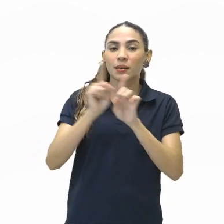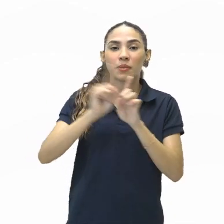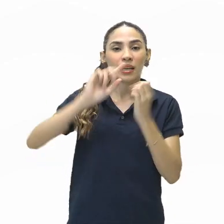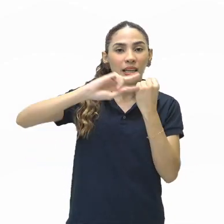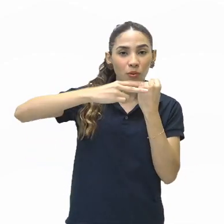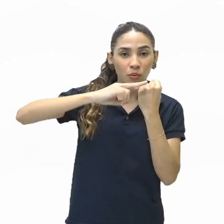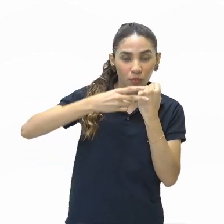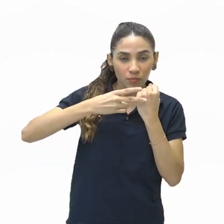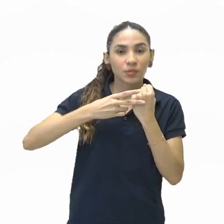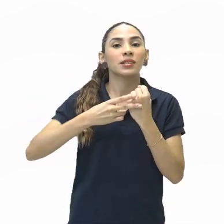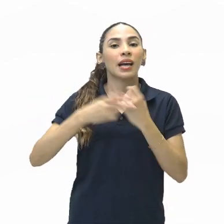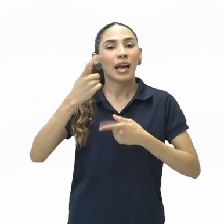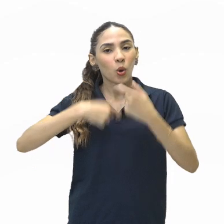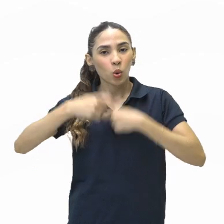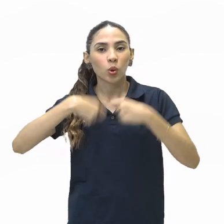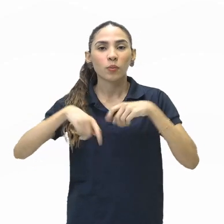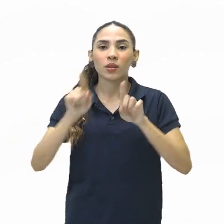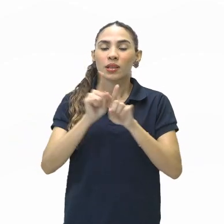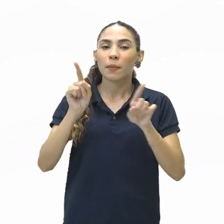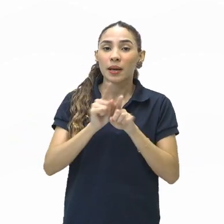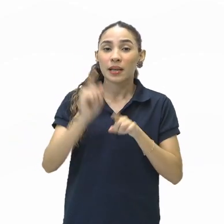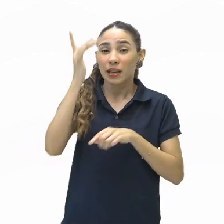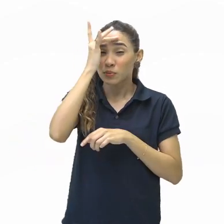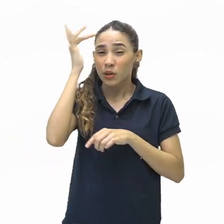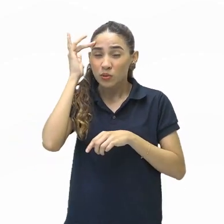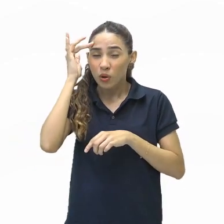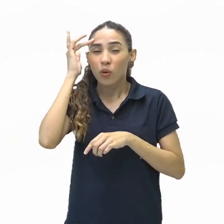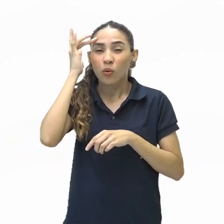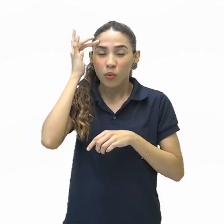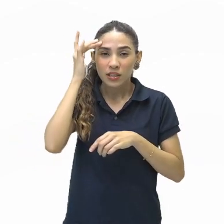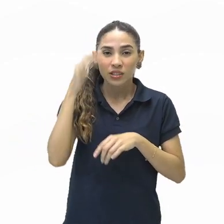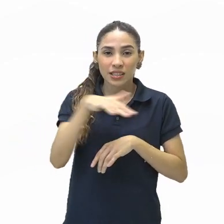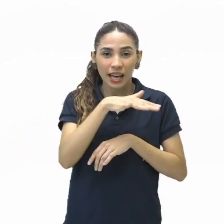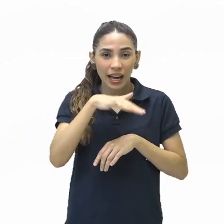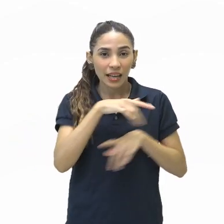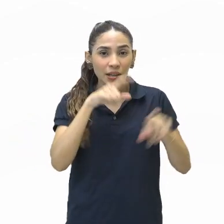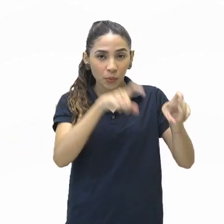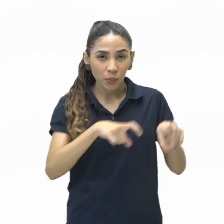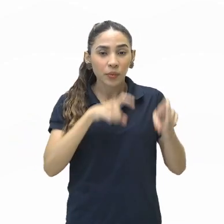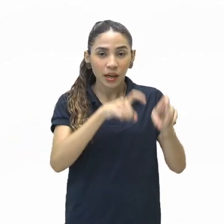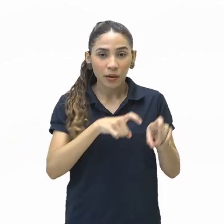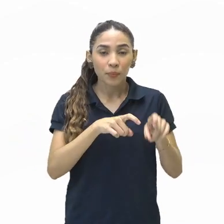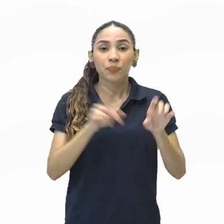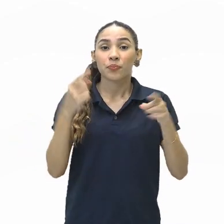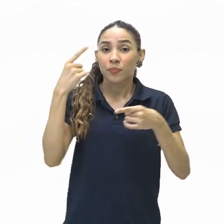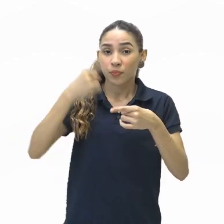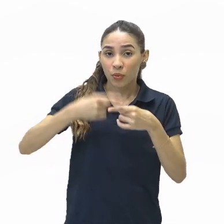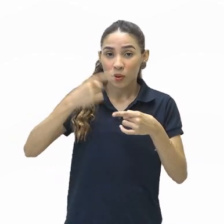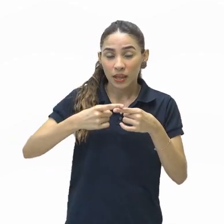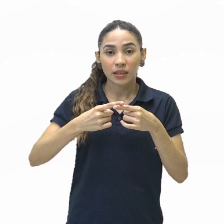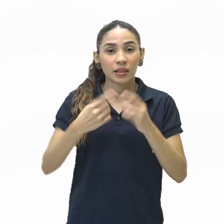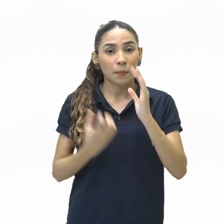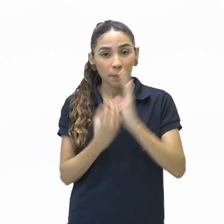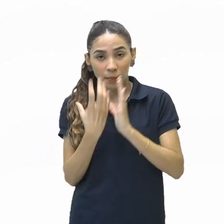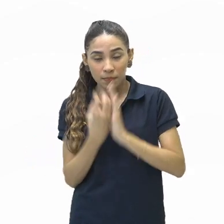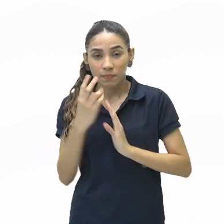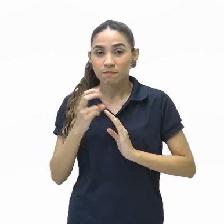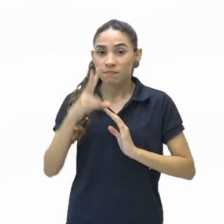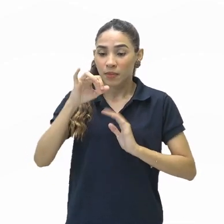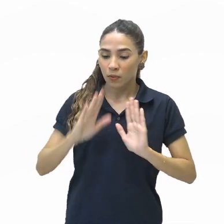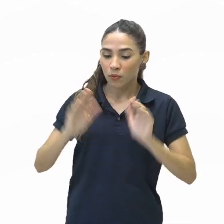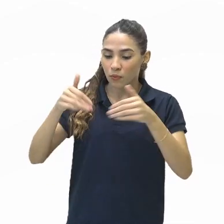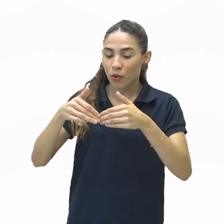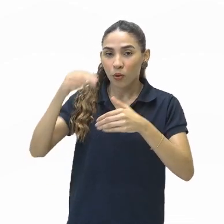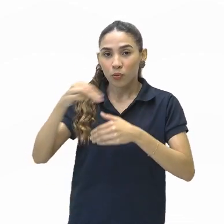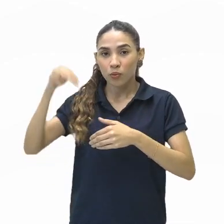prejuízos econômicos aos pequenos agricultores e comunidades rurais, visto que essa produção vai se concentrar na